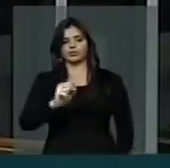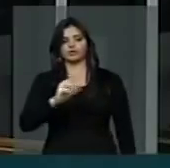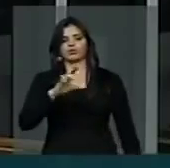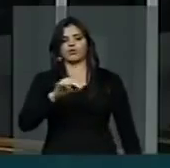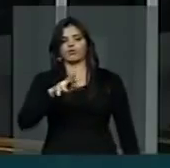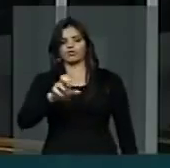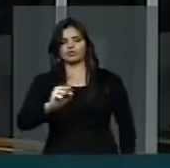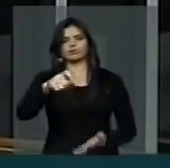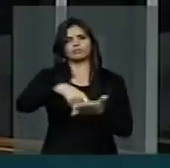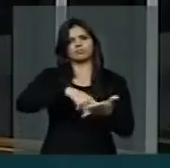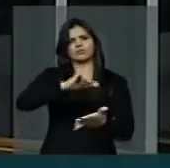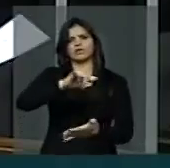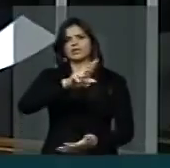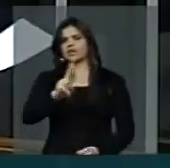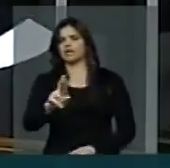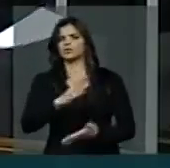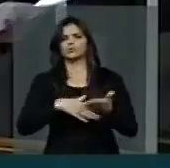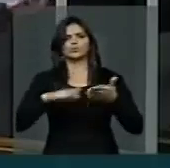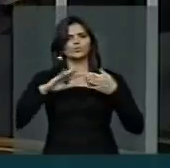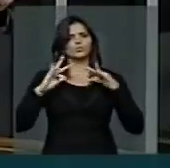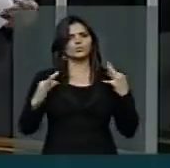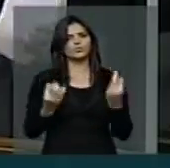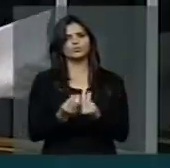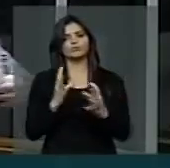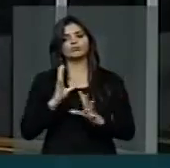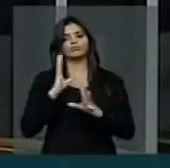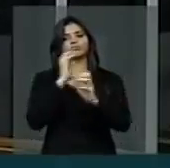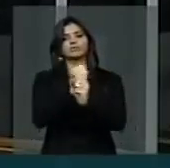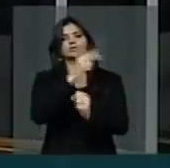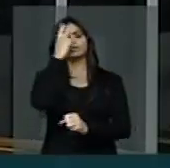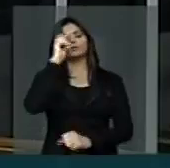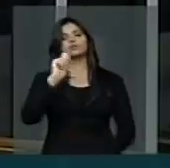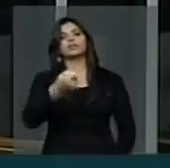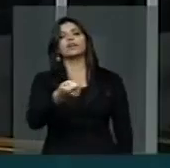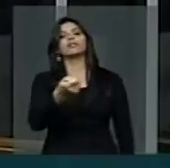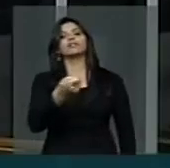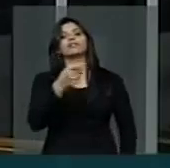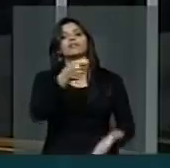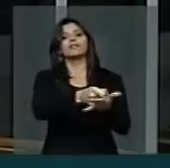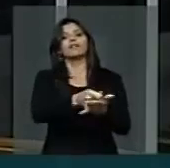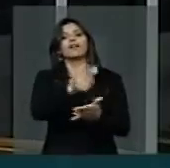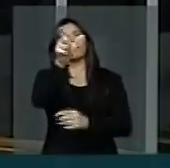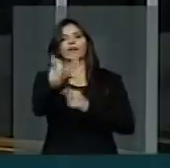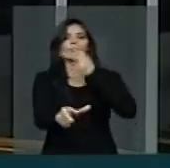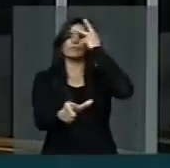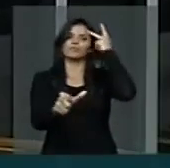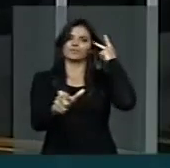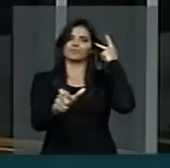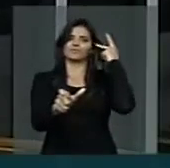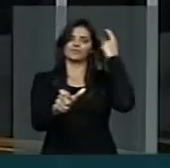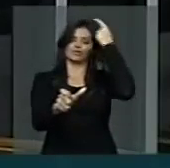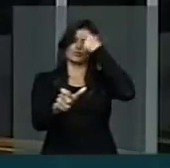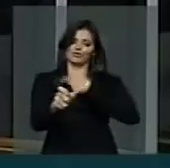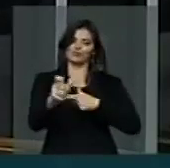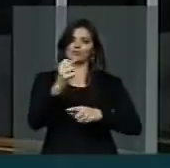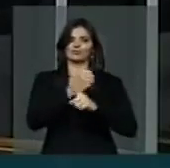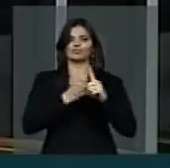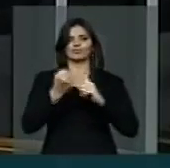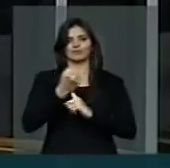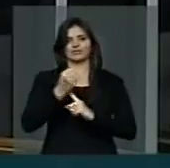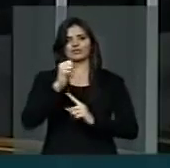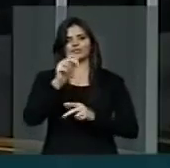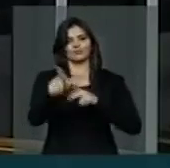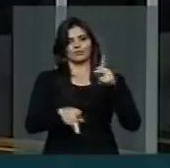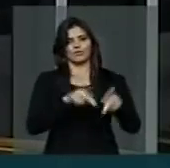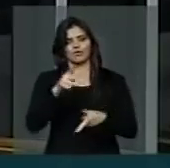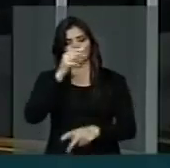Imposto de Renda e assim por diante. Ora, a soma de tudo isso, quem paga é o cara que entra no